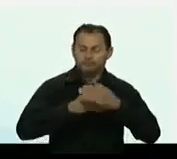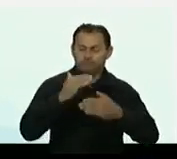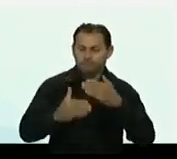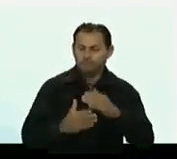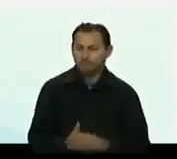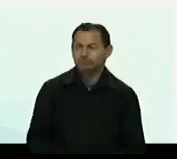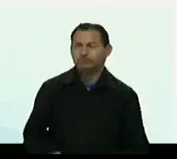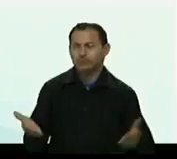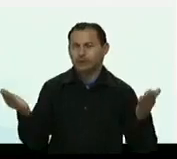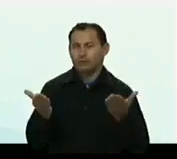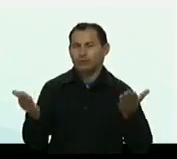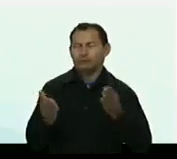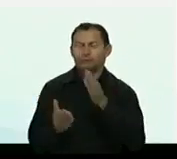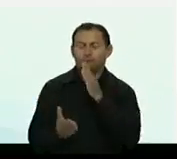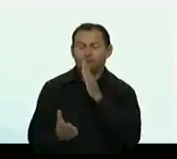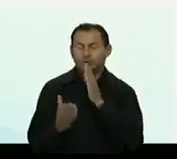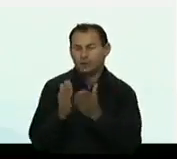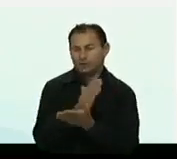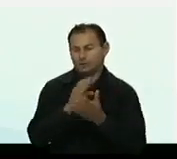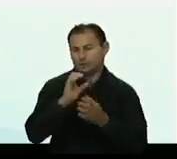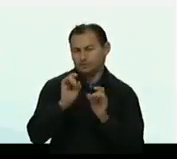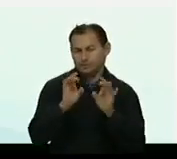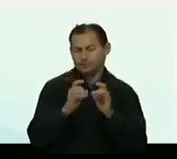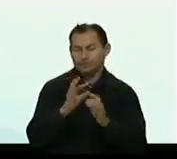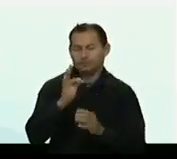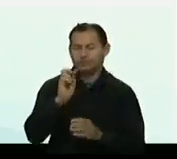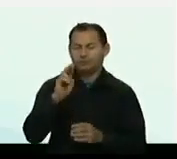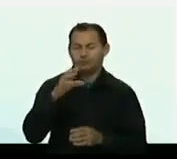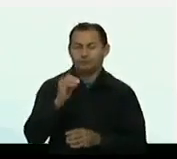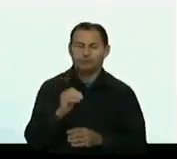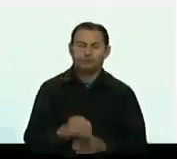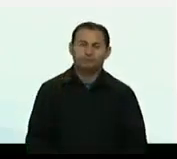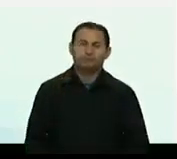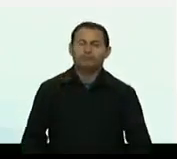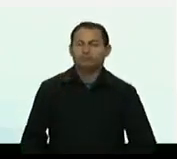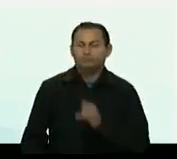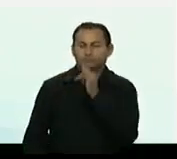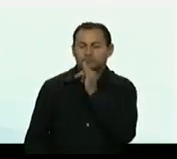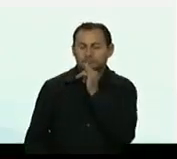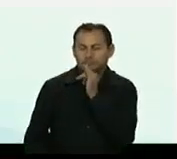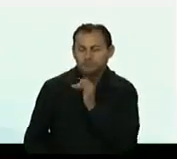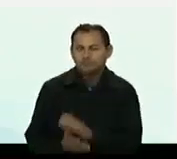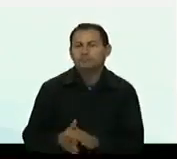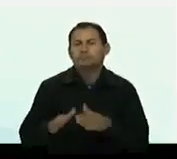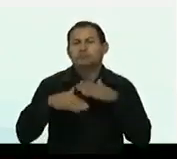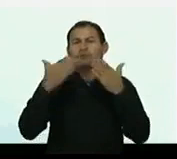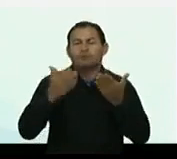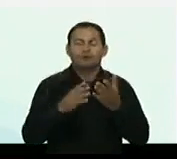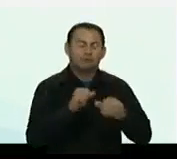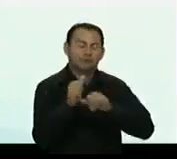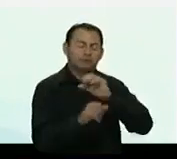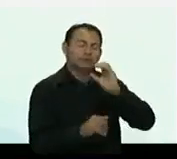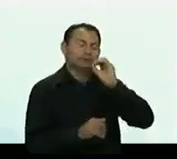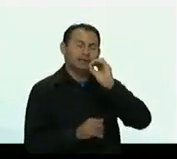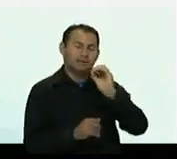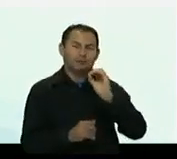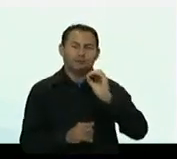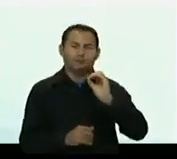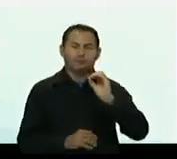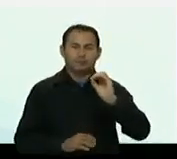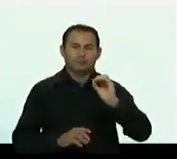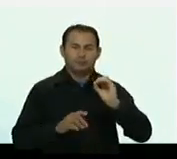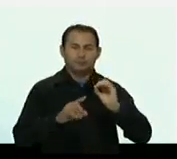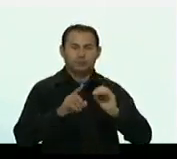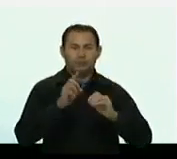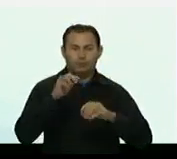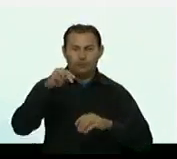sucessivamente. Agora vamos conhecer alguns casos específicos da função polinomial. Por exemplo, quando é grau 0. Aqui no nosso